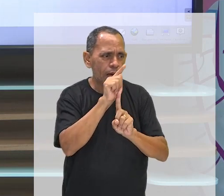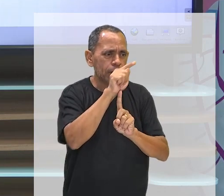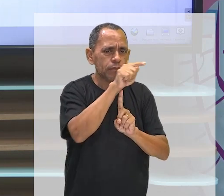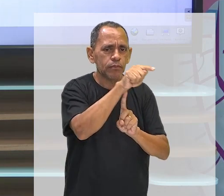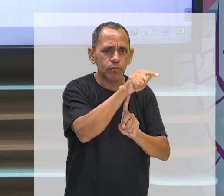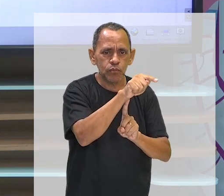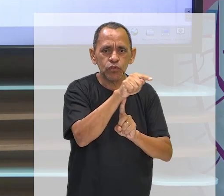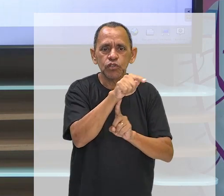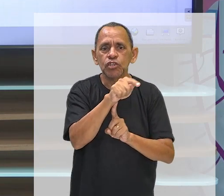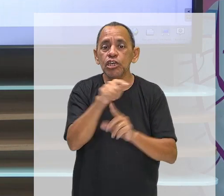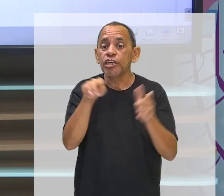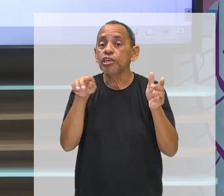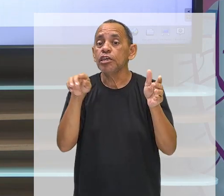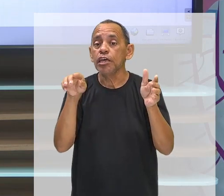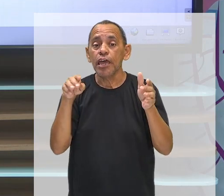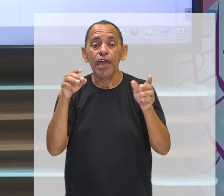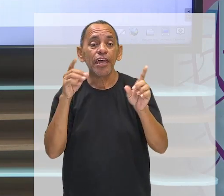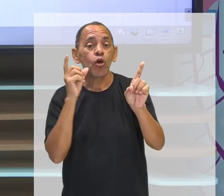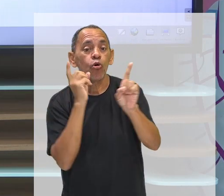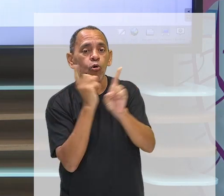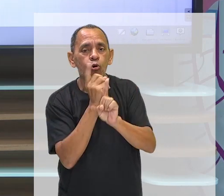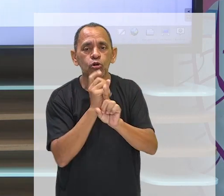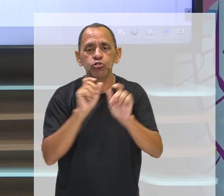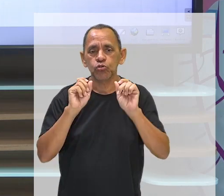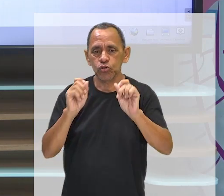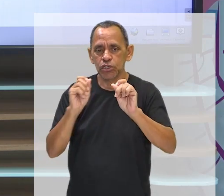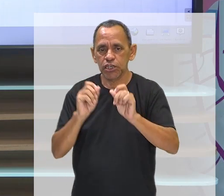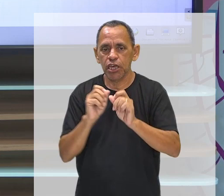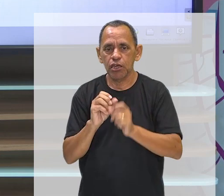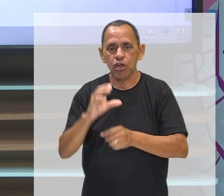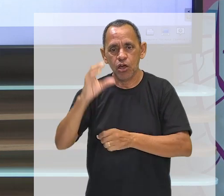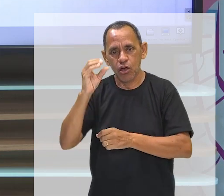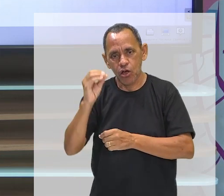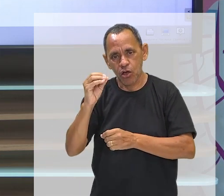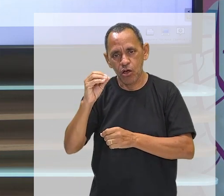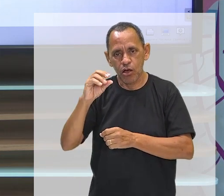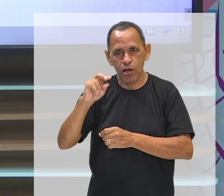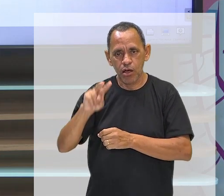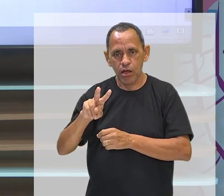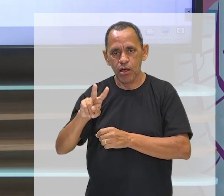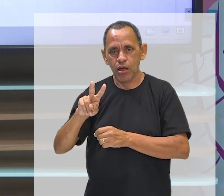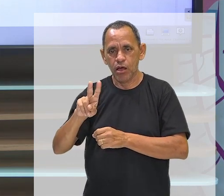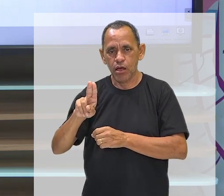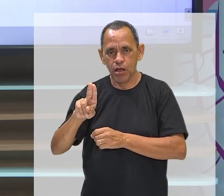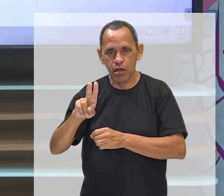uma vida, né, até eles serem lançados na ejaculação, para garantir o quê?